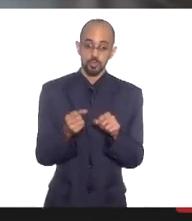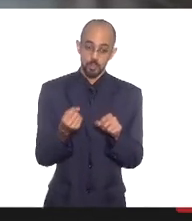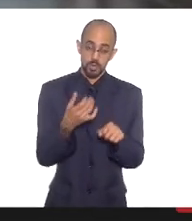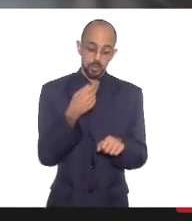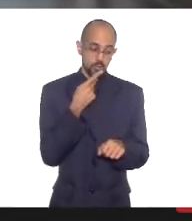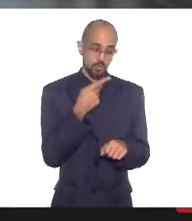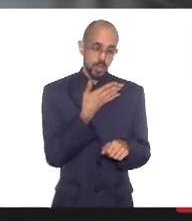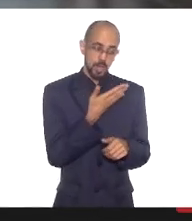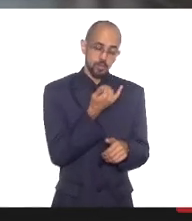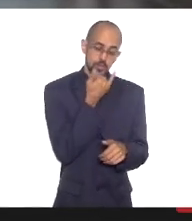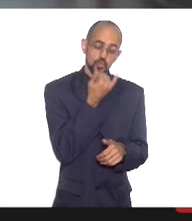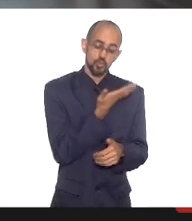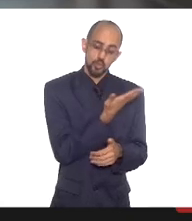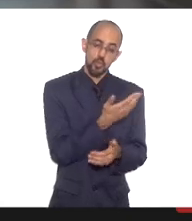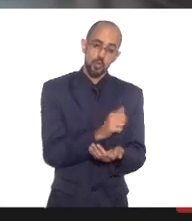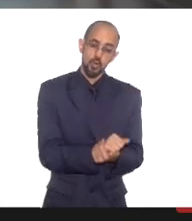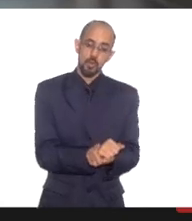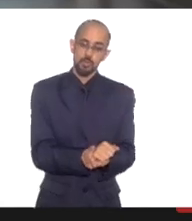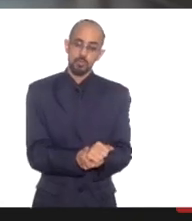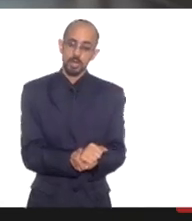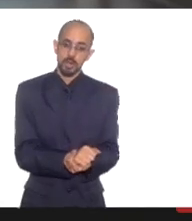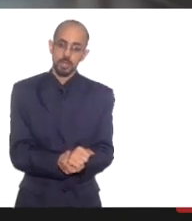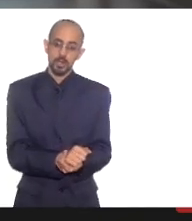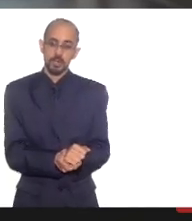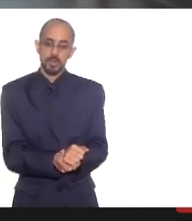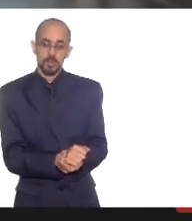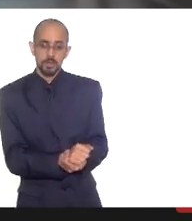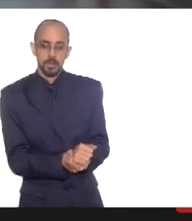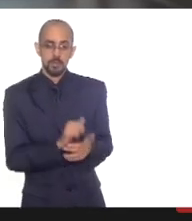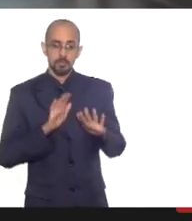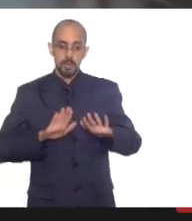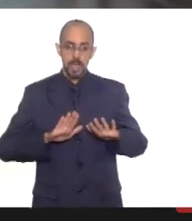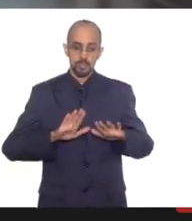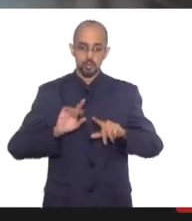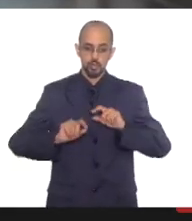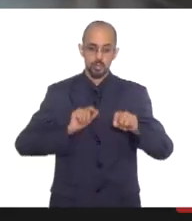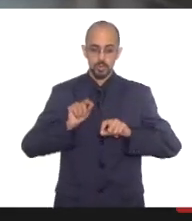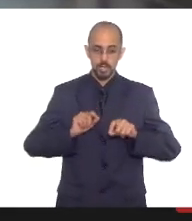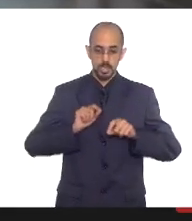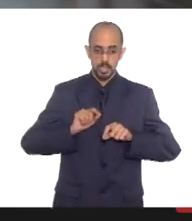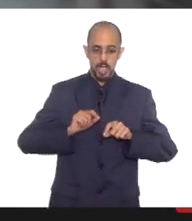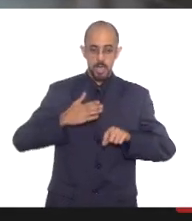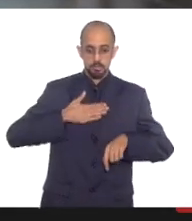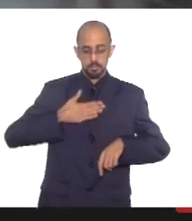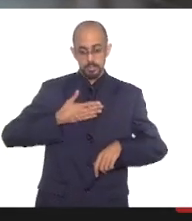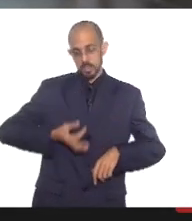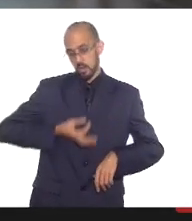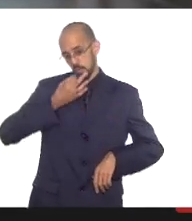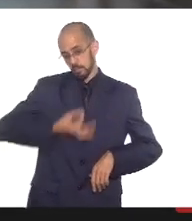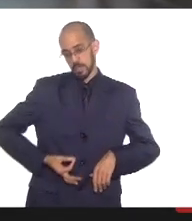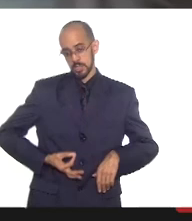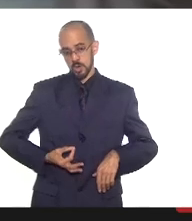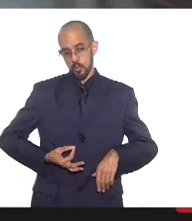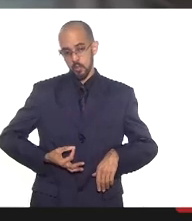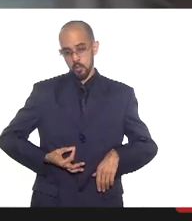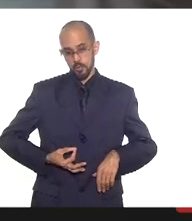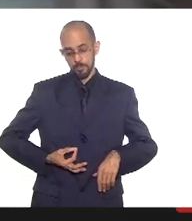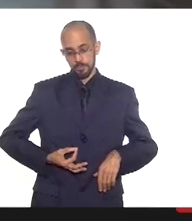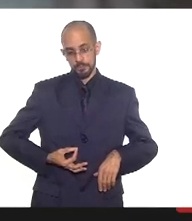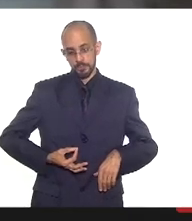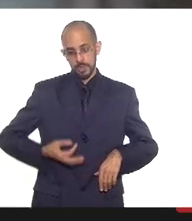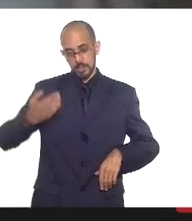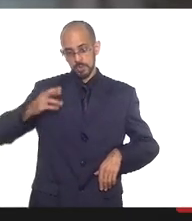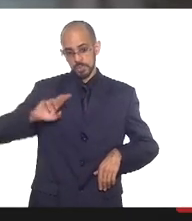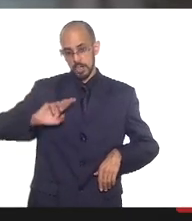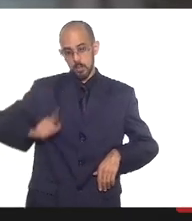consultar humildade porque a gente pode discordar desse processo a linha definição da minha posição não e